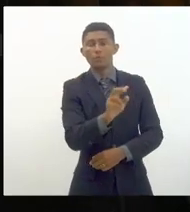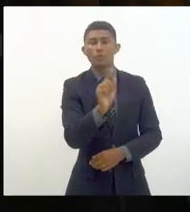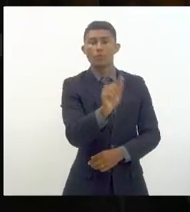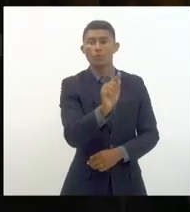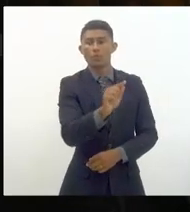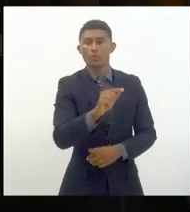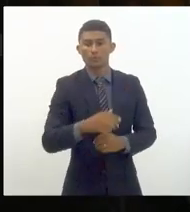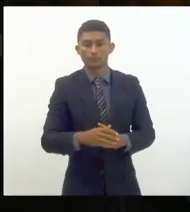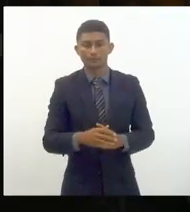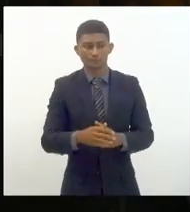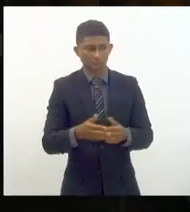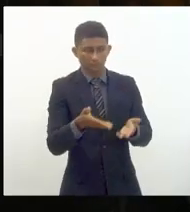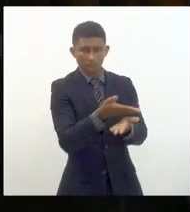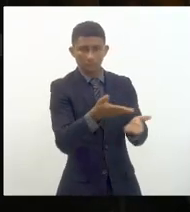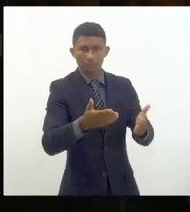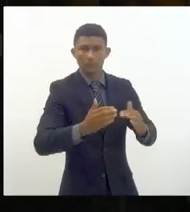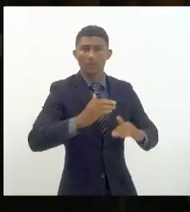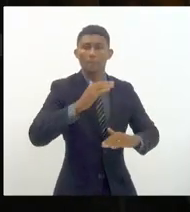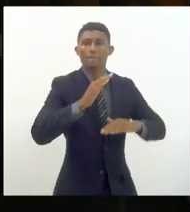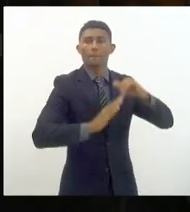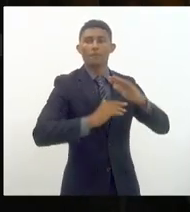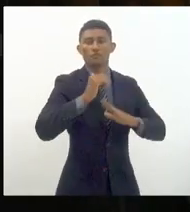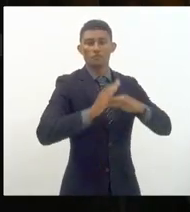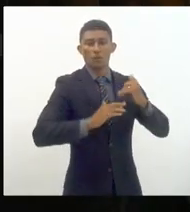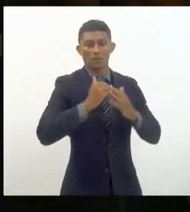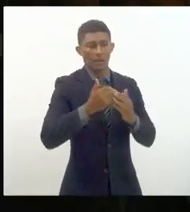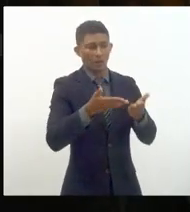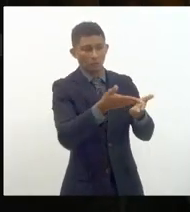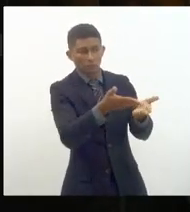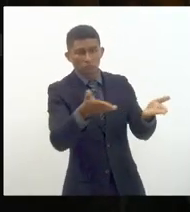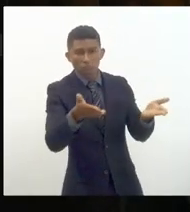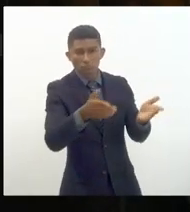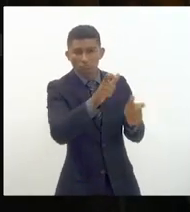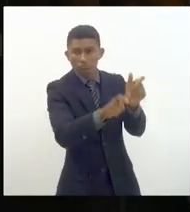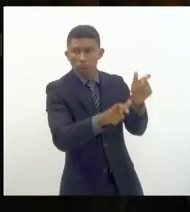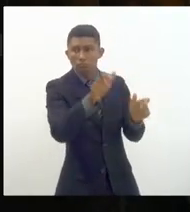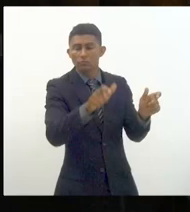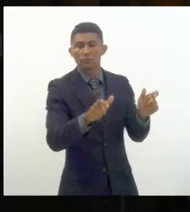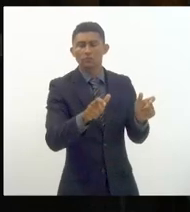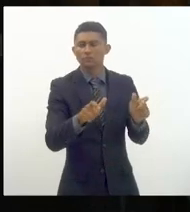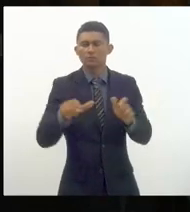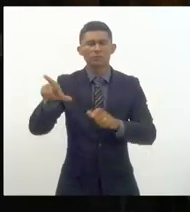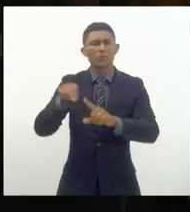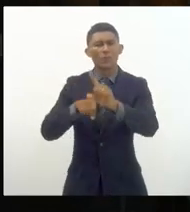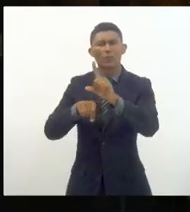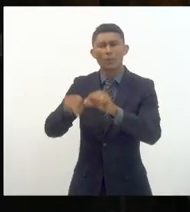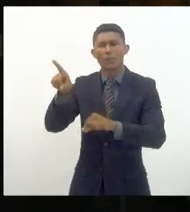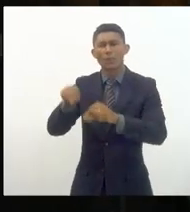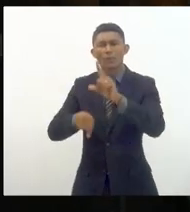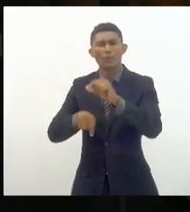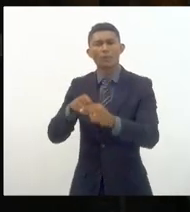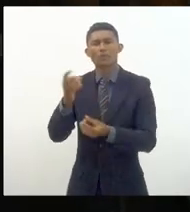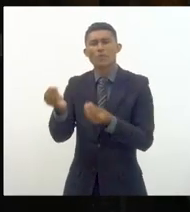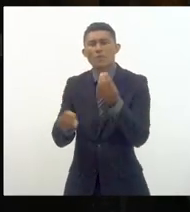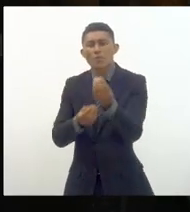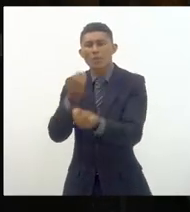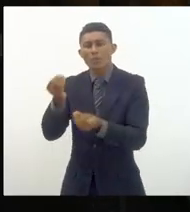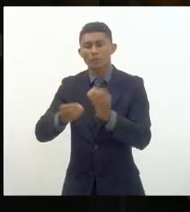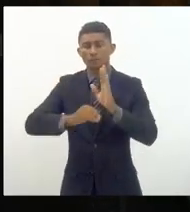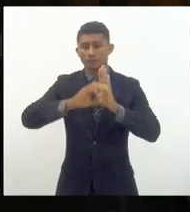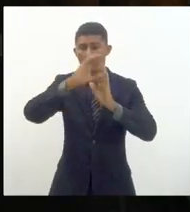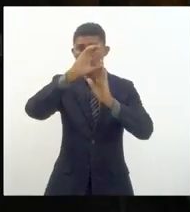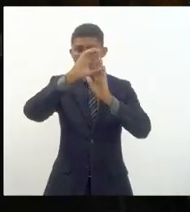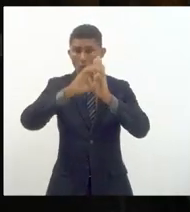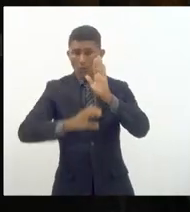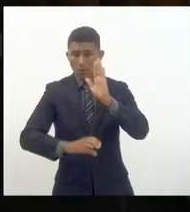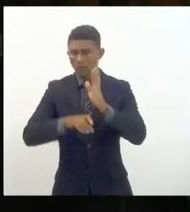que os profissionais preços programas estão sendo selecionados através de análise